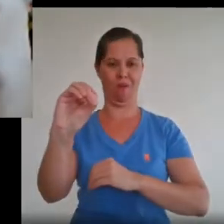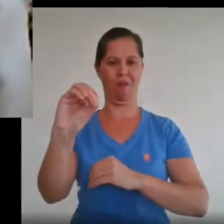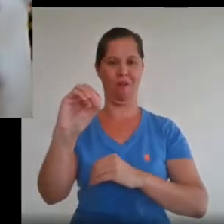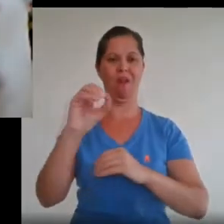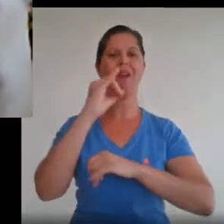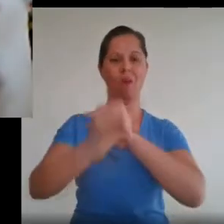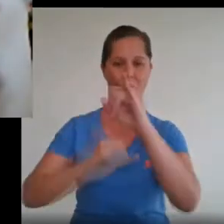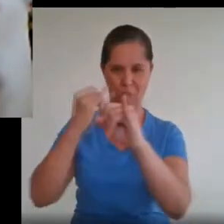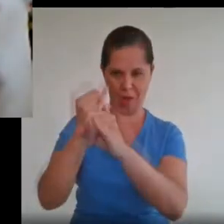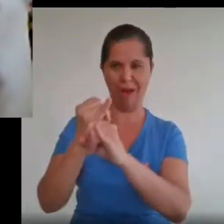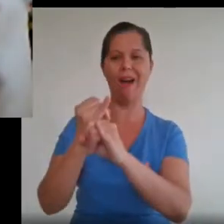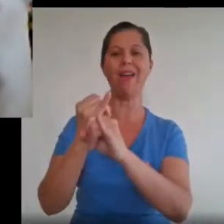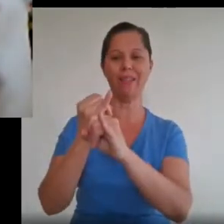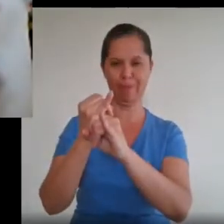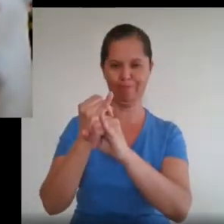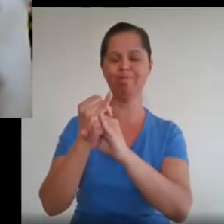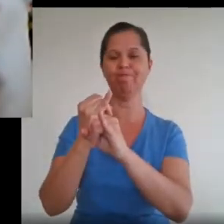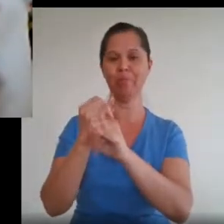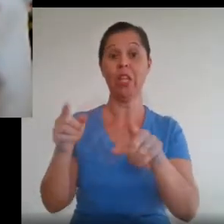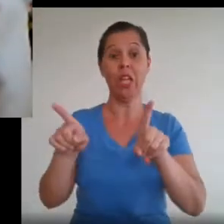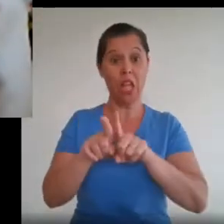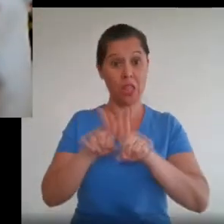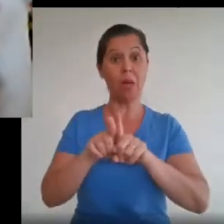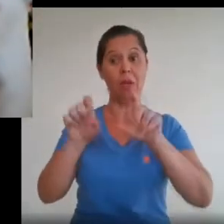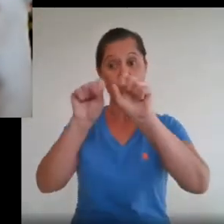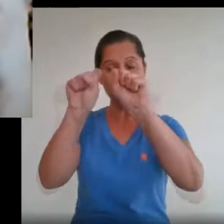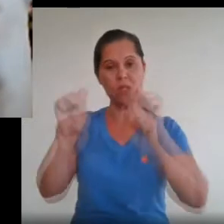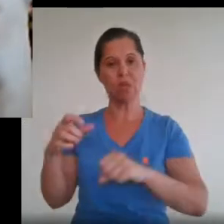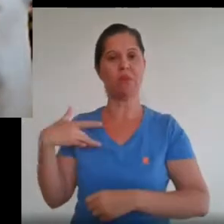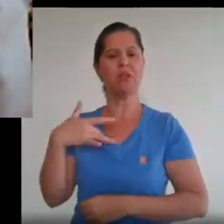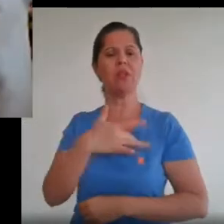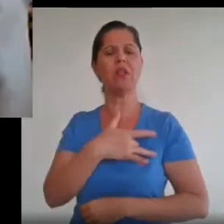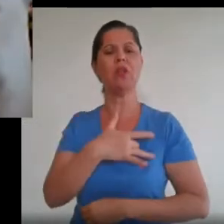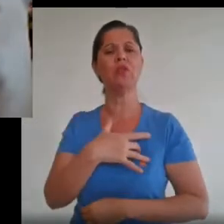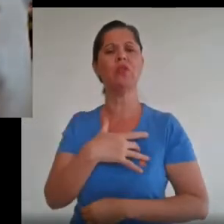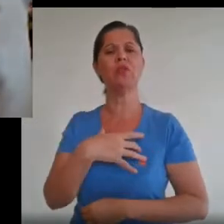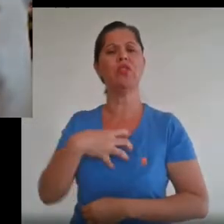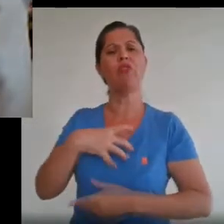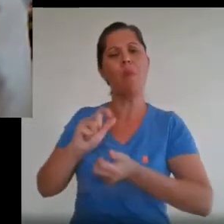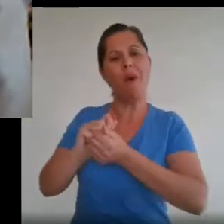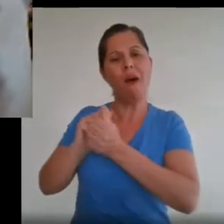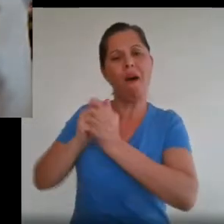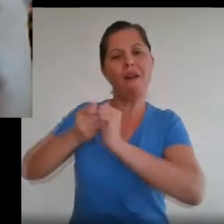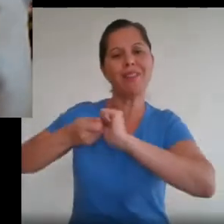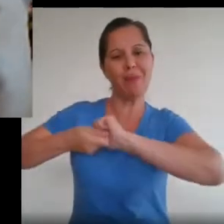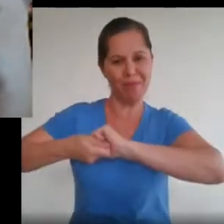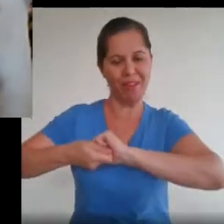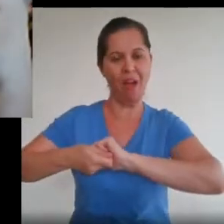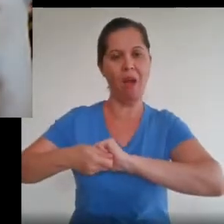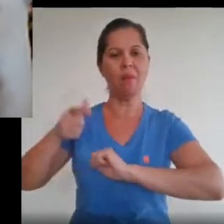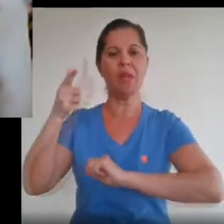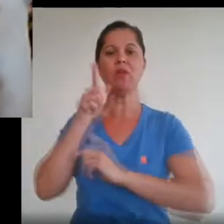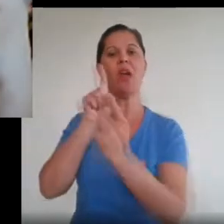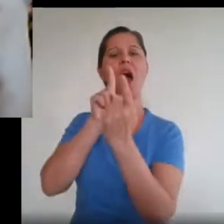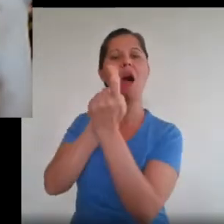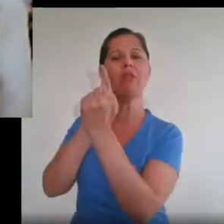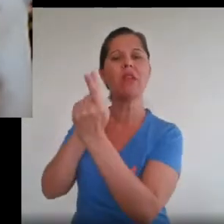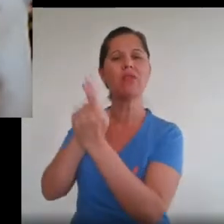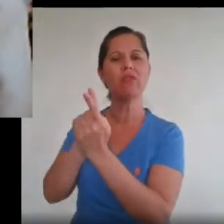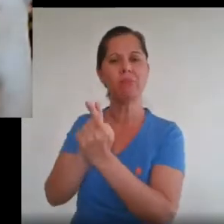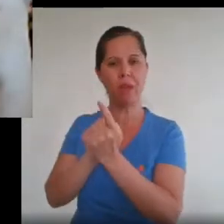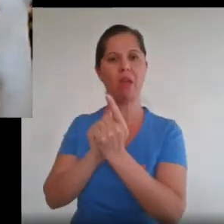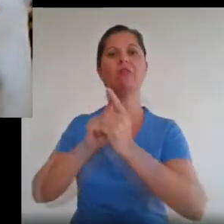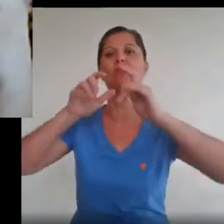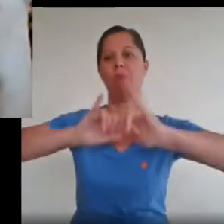online, os serviços de saúde da mulher com bastante atendimentos, né,